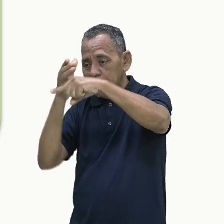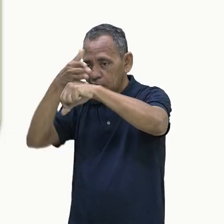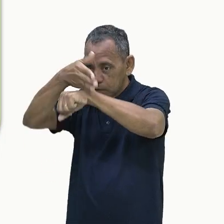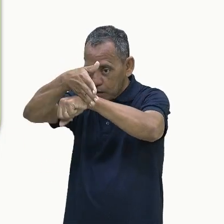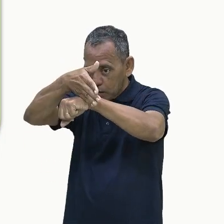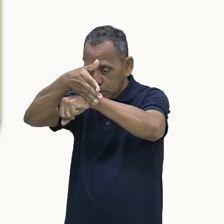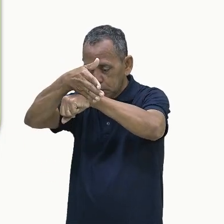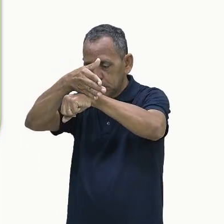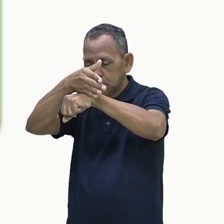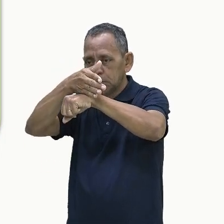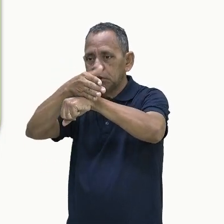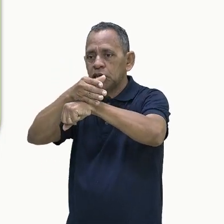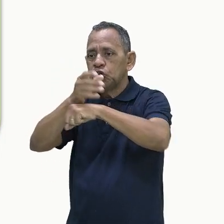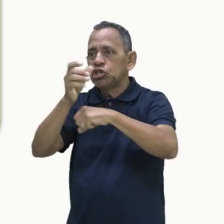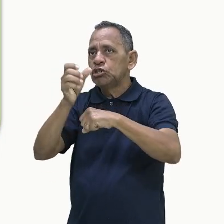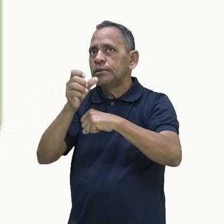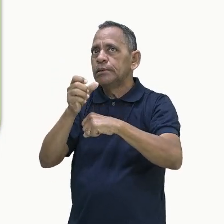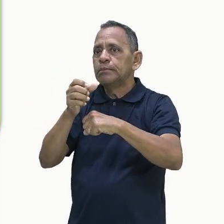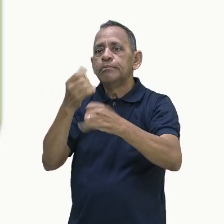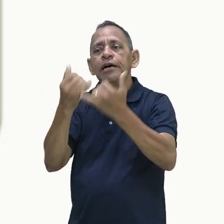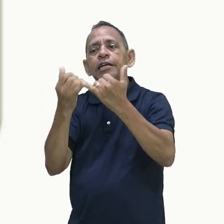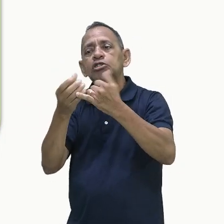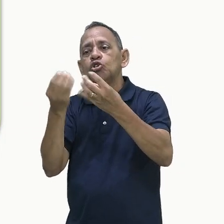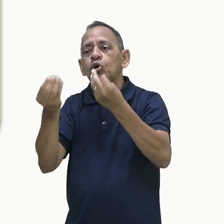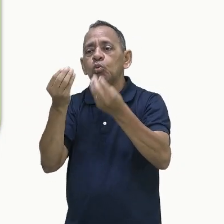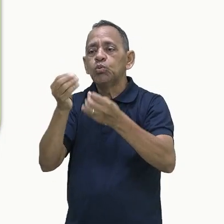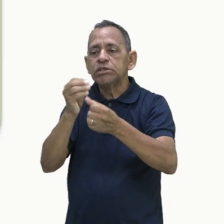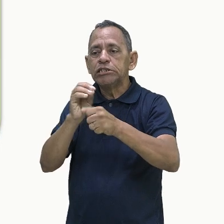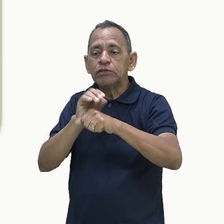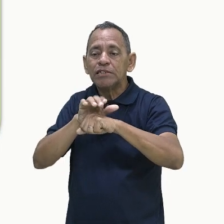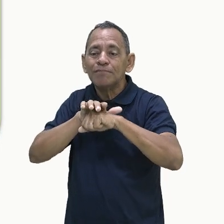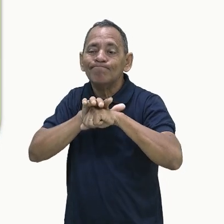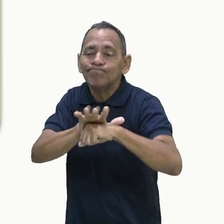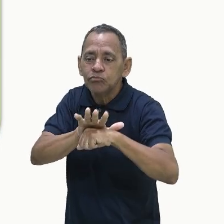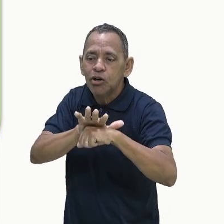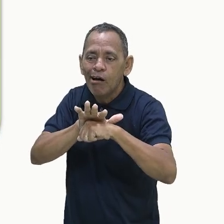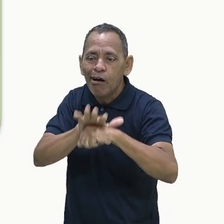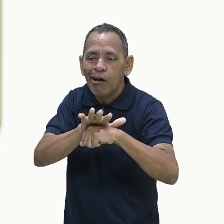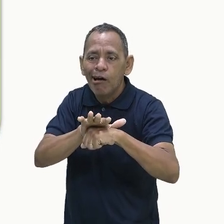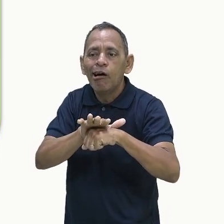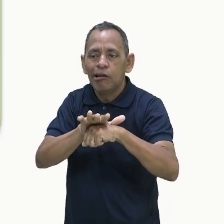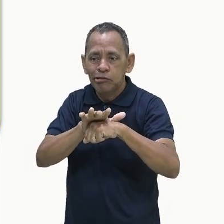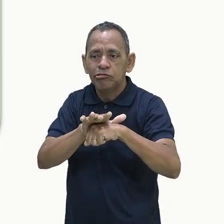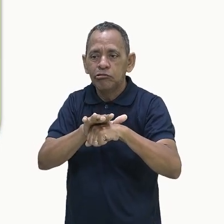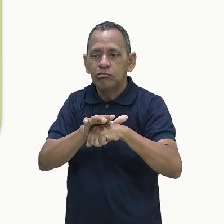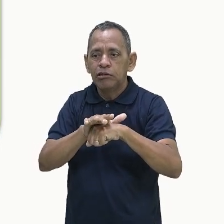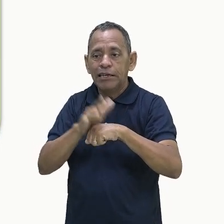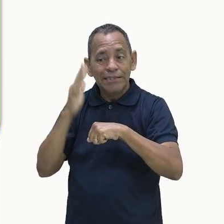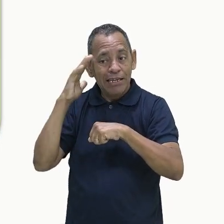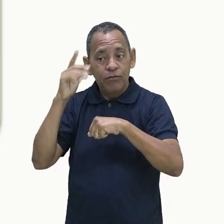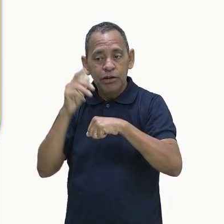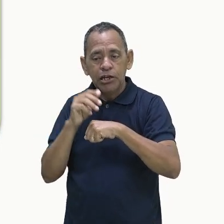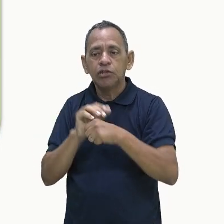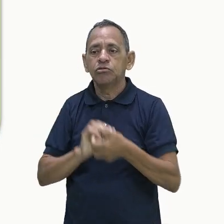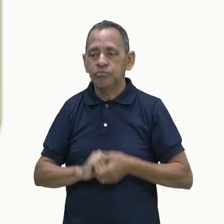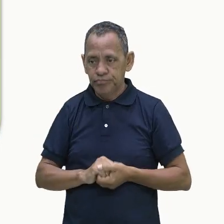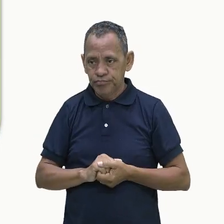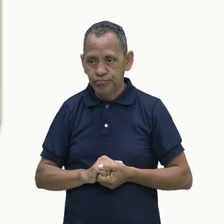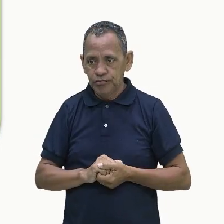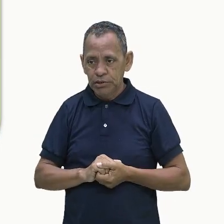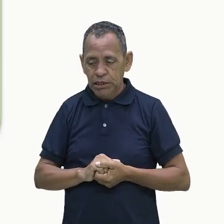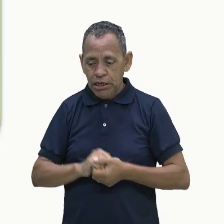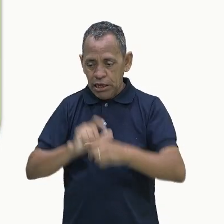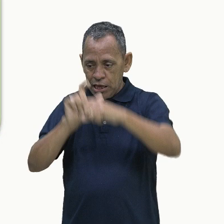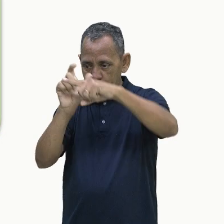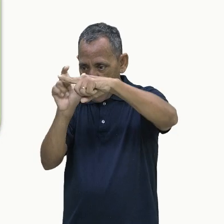estivesse empurrando esse tipo de exemplo para o princípio de Pascal. Depois, do